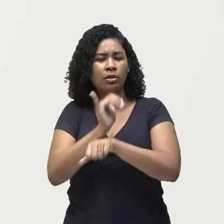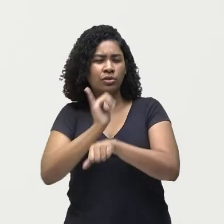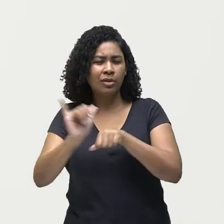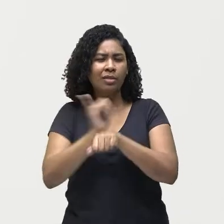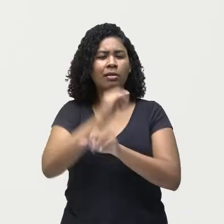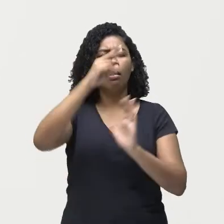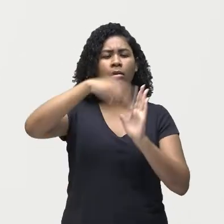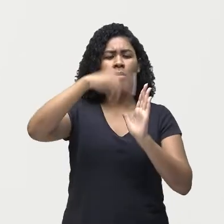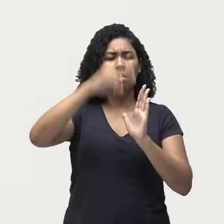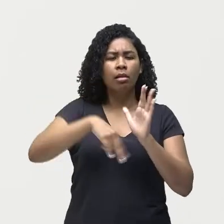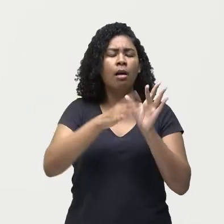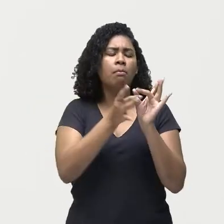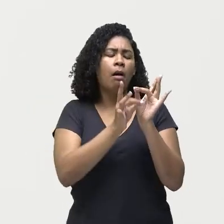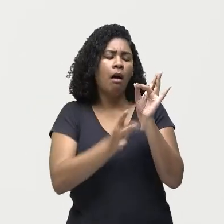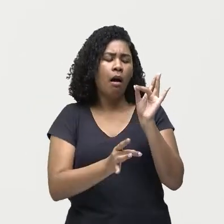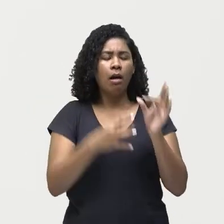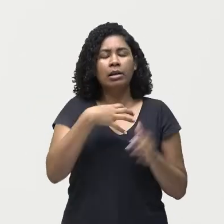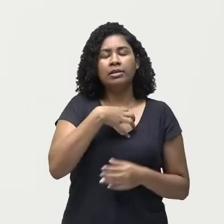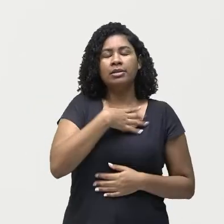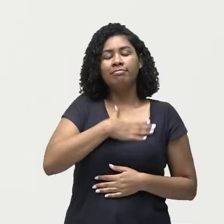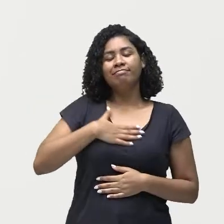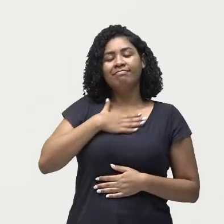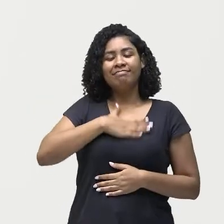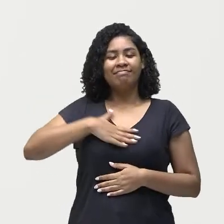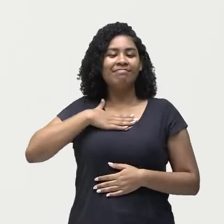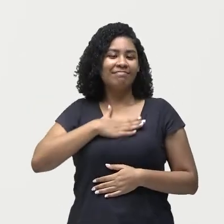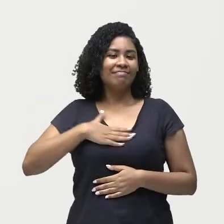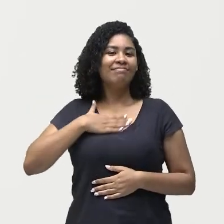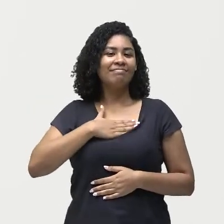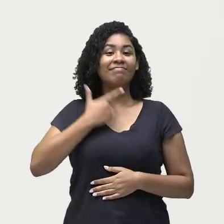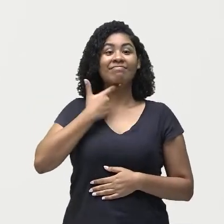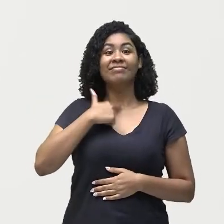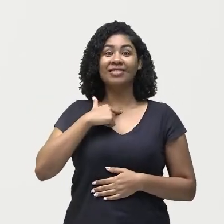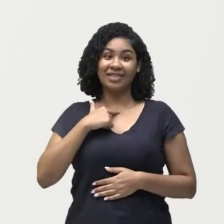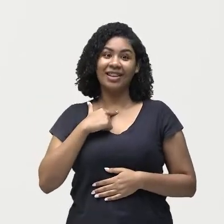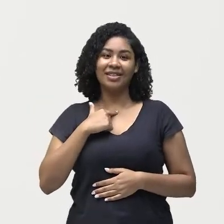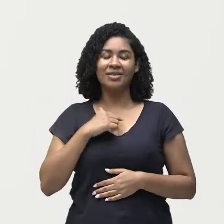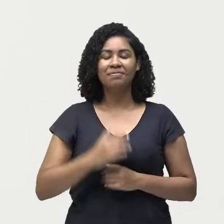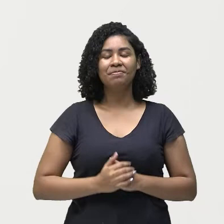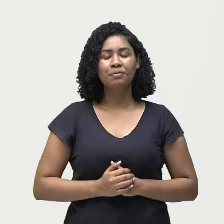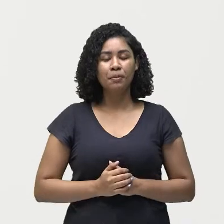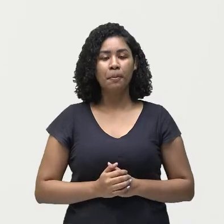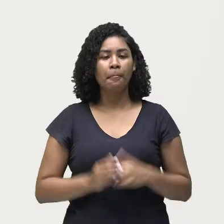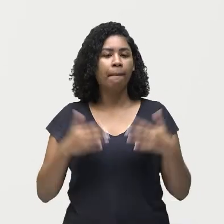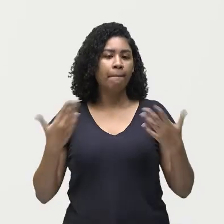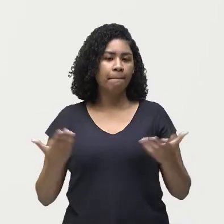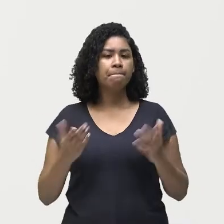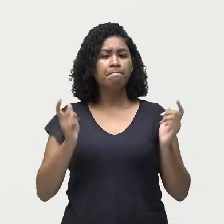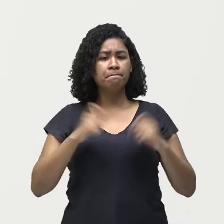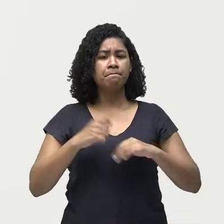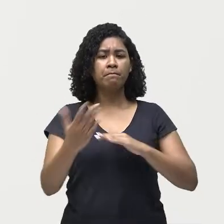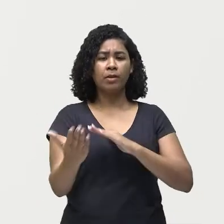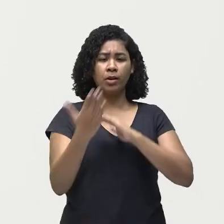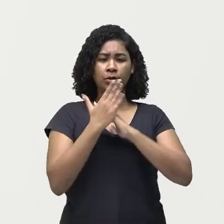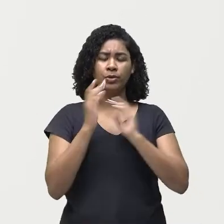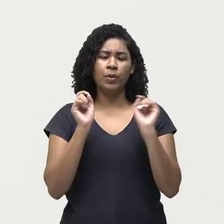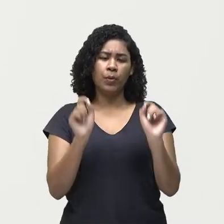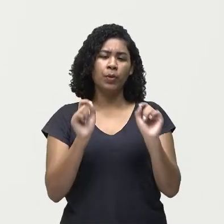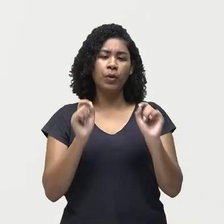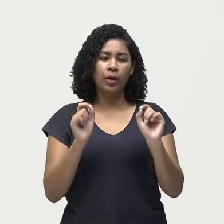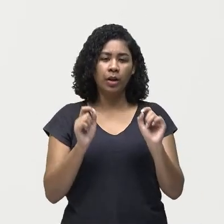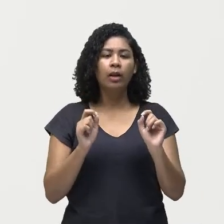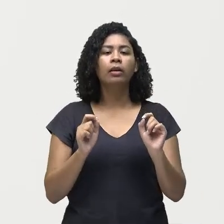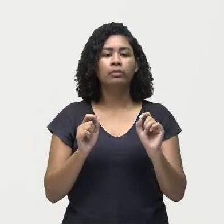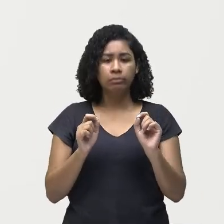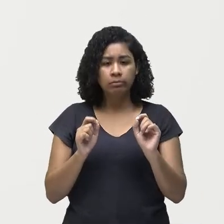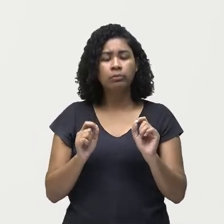é ler por diversão, ler porque você quer, porque você escolheu, você tá aí criando o hábito